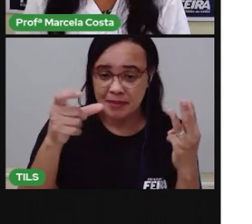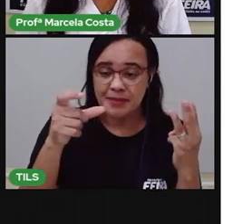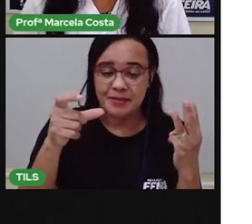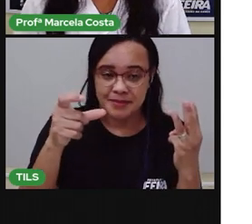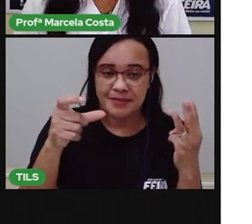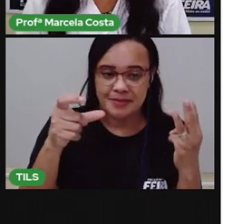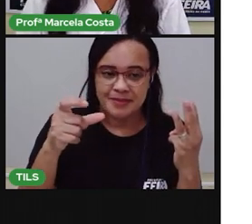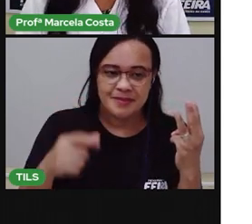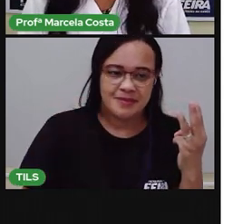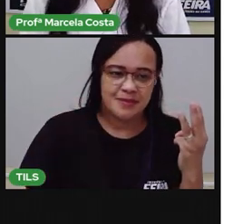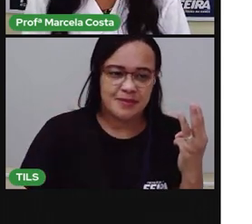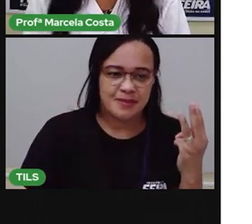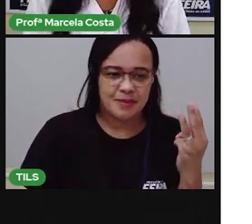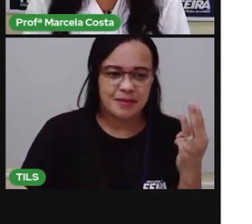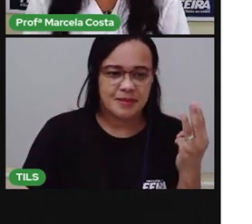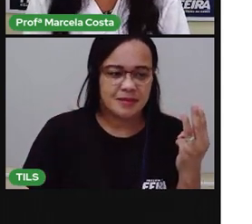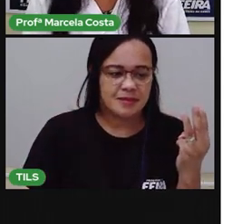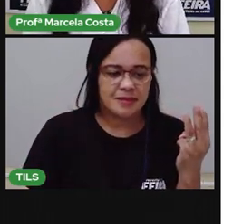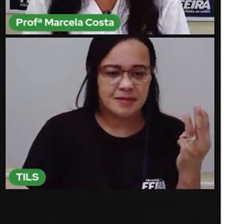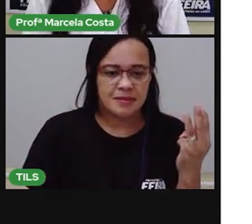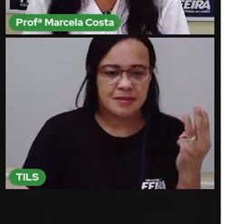palavra.